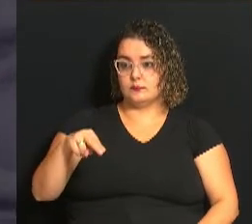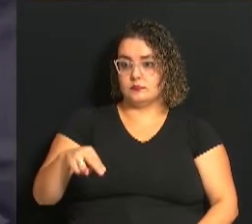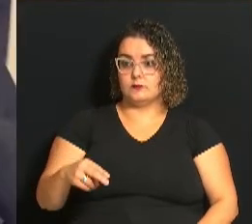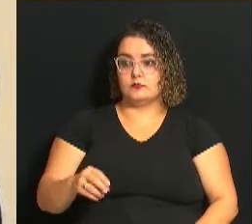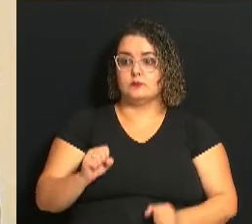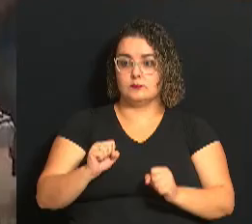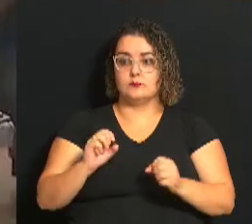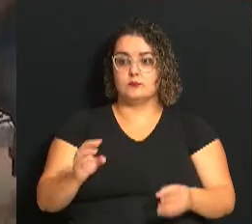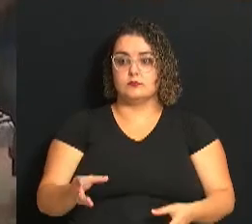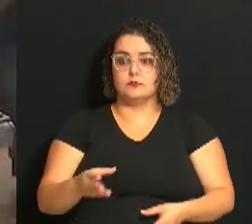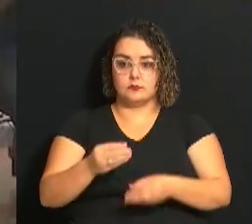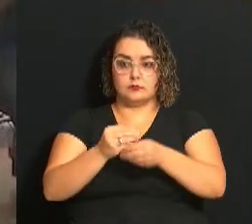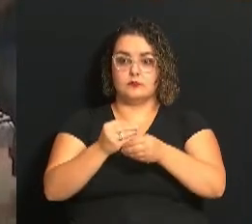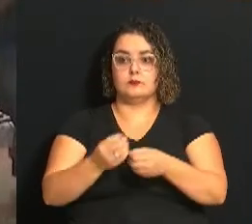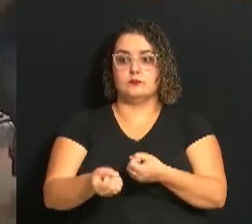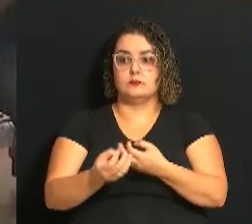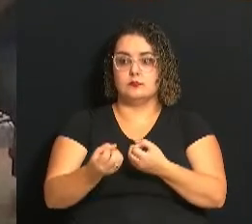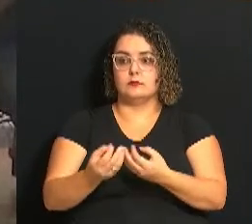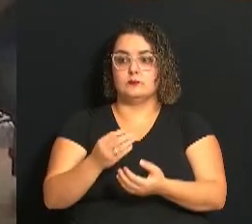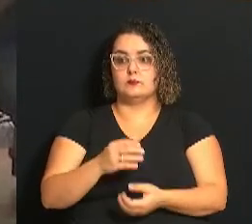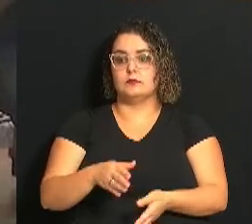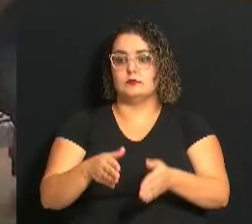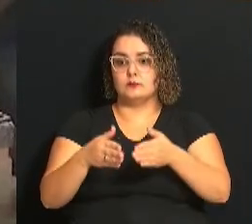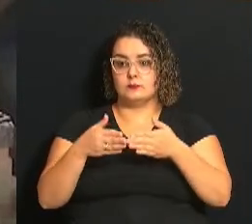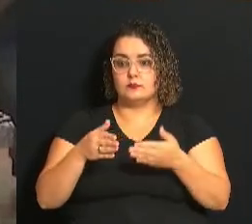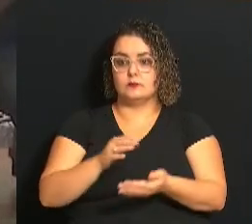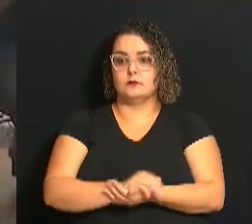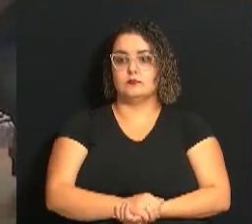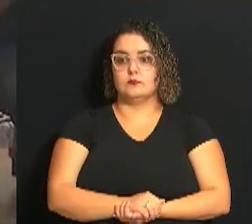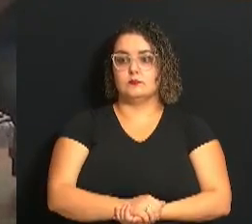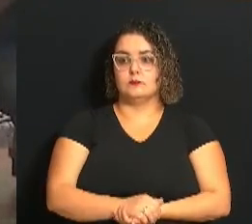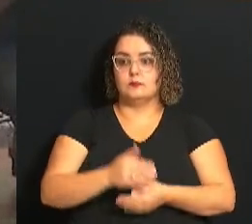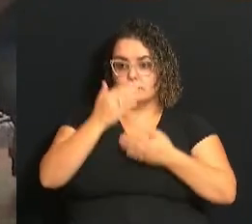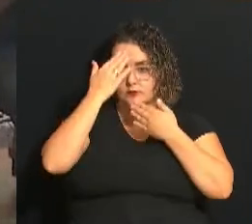informações. Por gentileza. Muito obrigado.